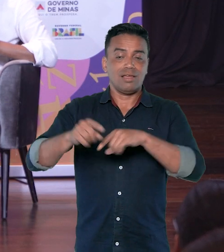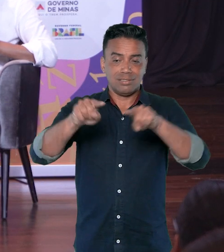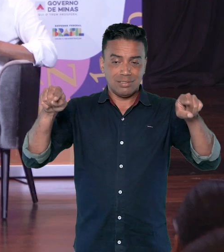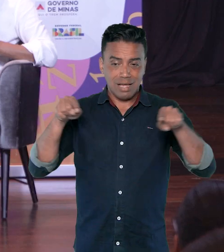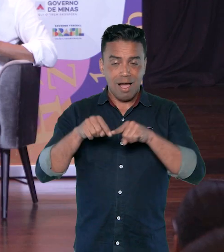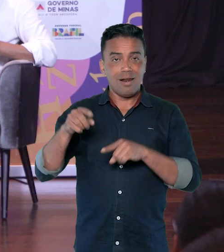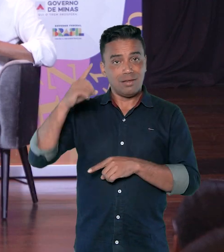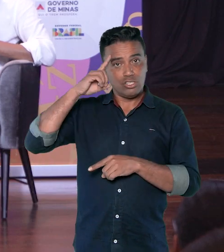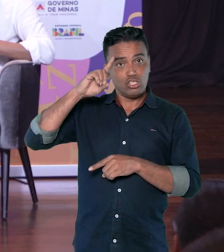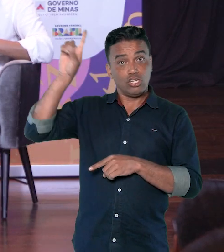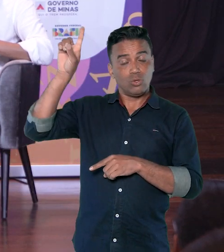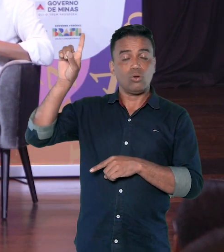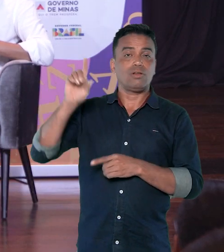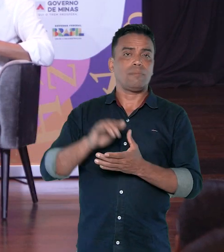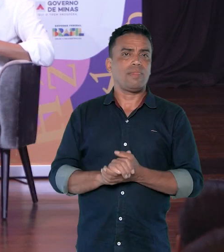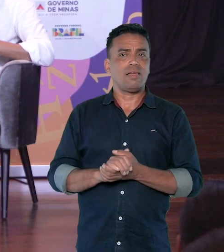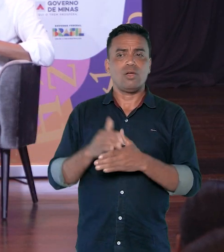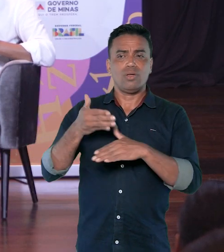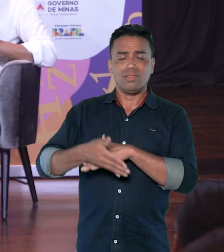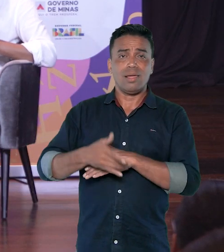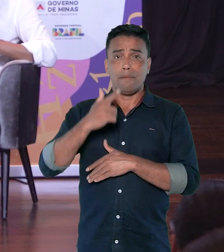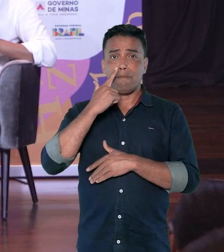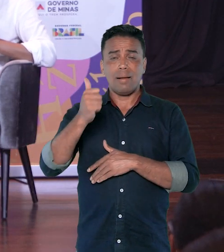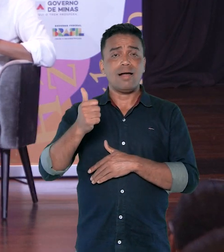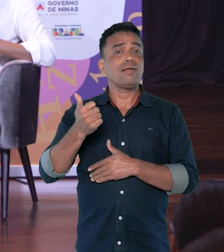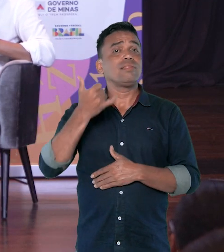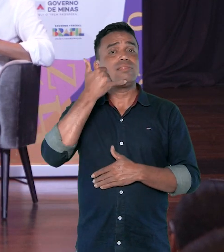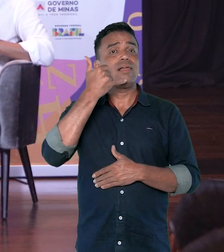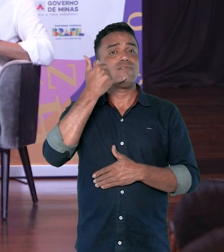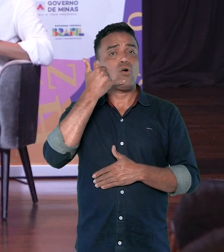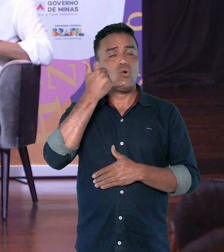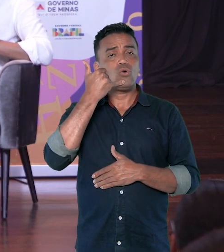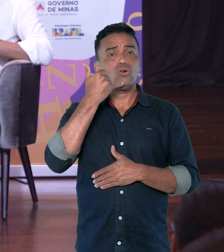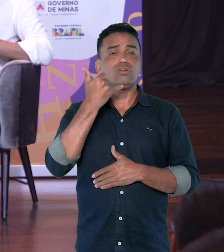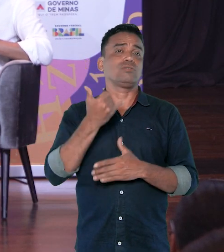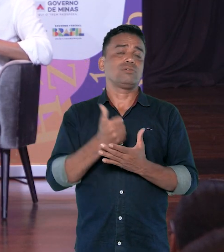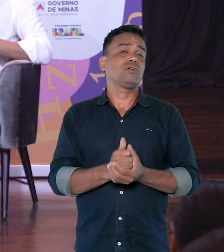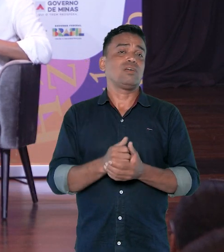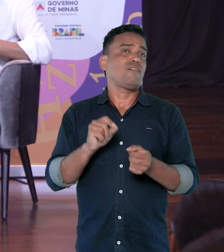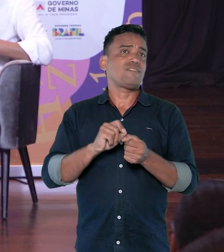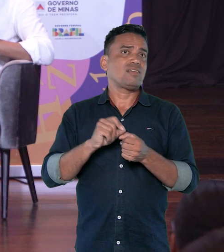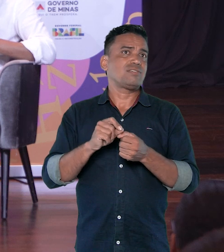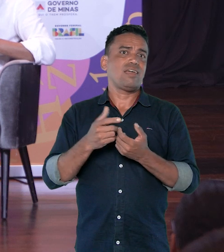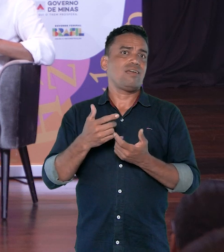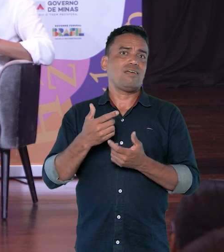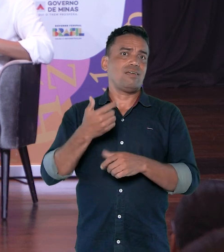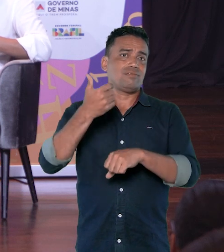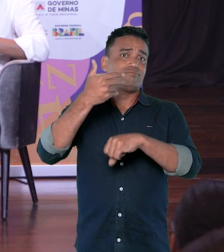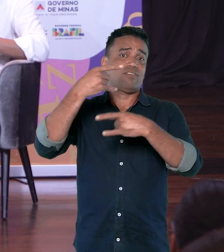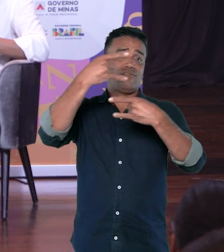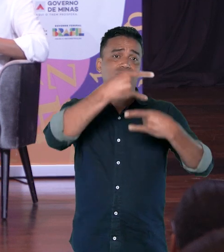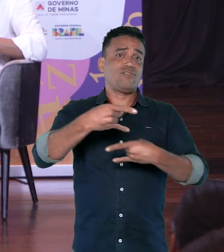Quando eu entrei na sala, o pai, né, do aluno puxou o celular e começou a fazer meio que uma live, selfie, sei lá o